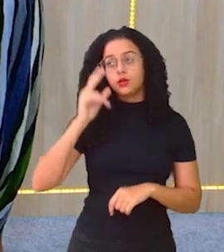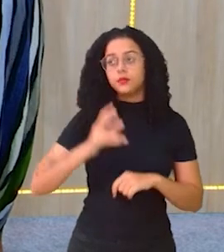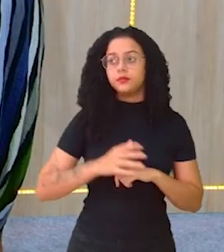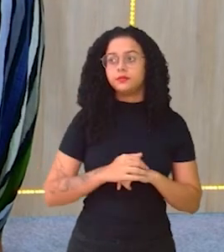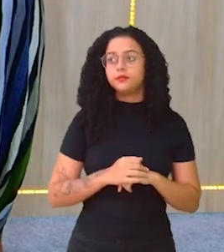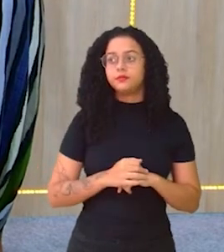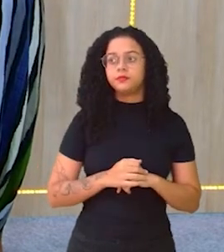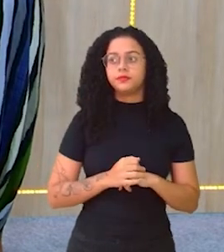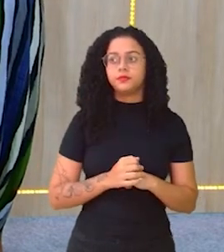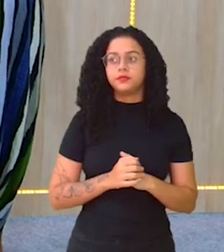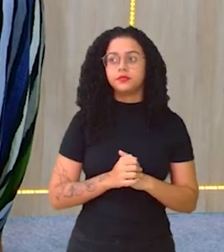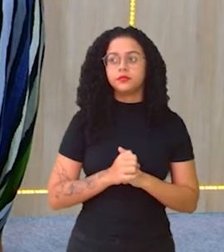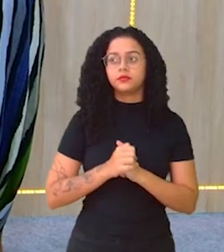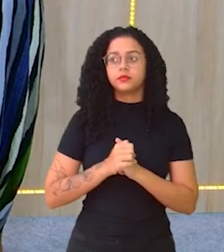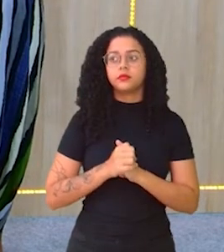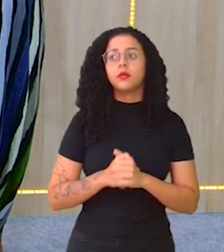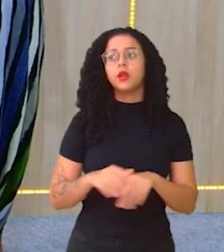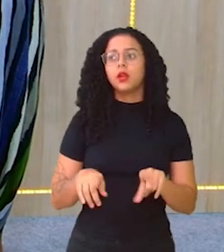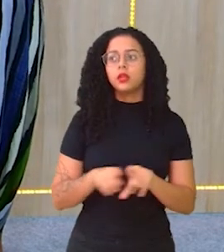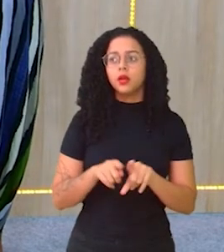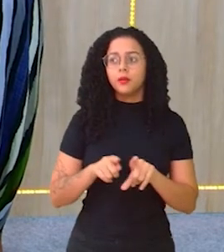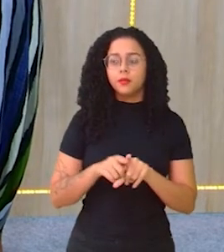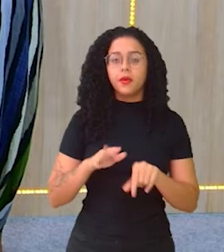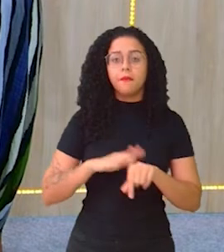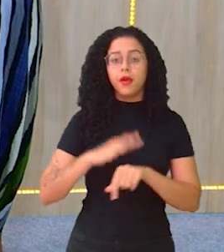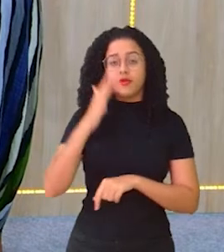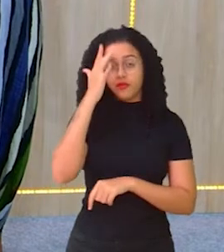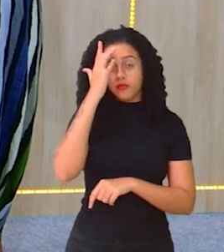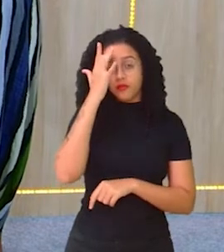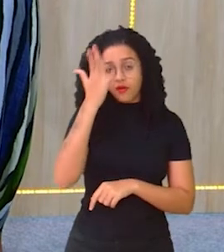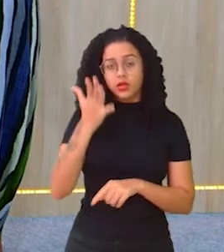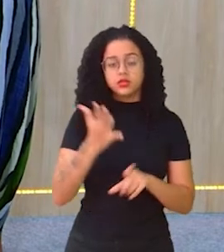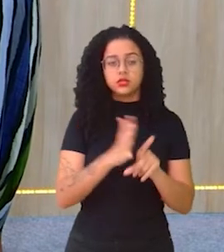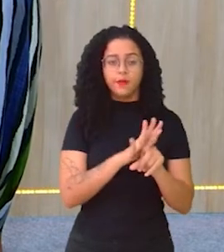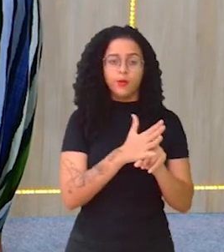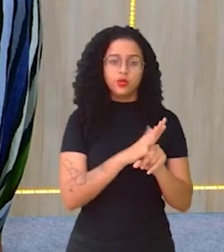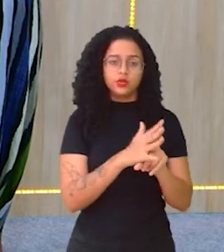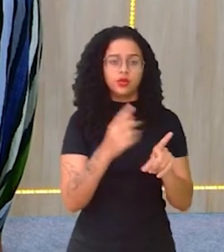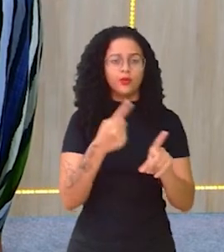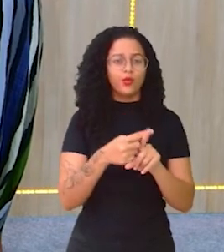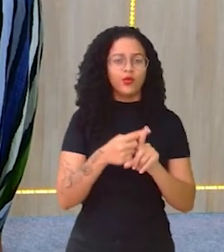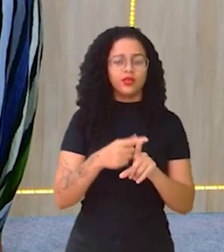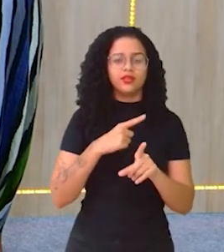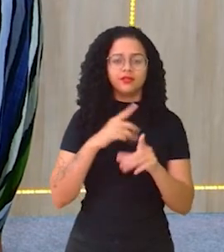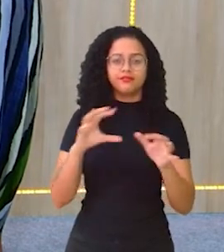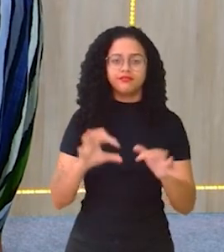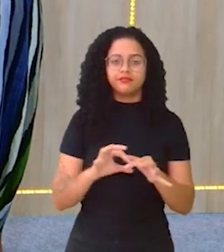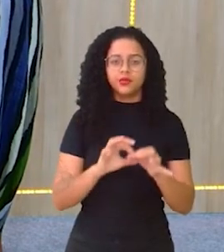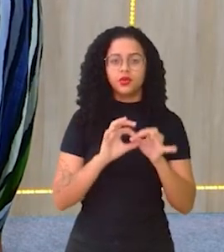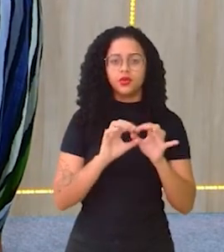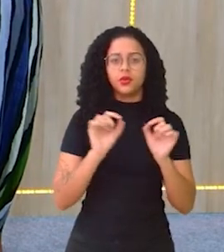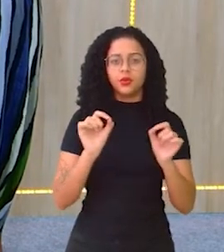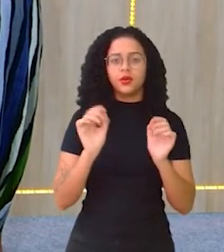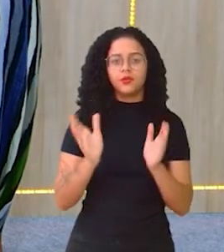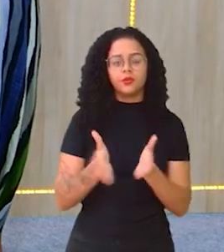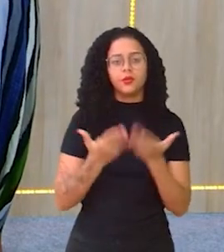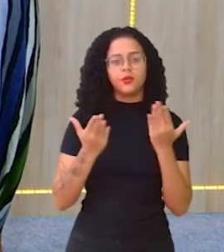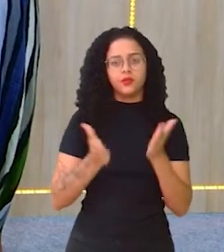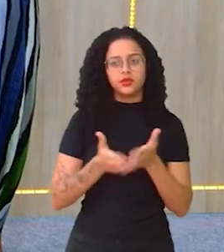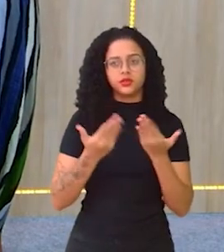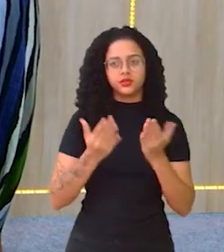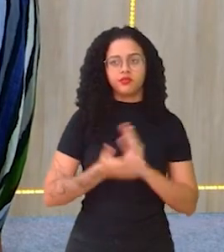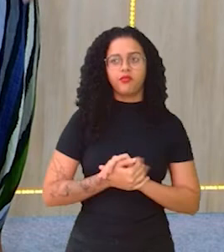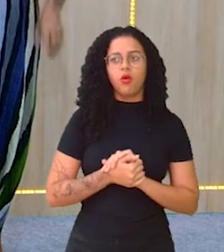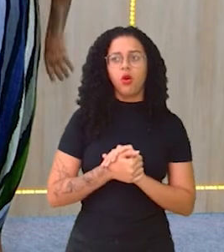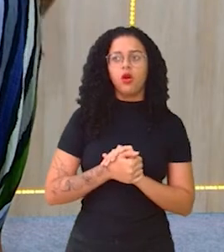racializadas, elas também são mais fáceis de ser abusadas, porque está bem ligada à questão da pobreza. Vejam